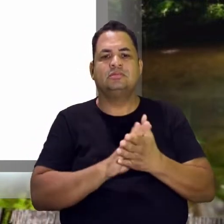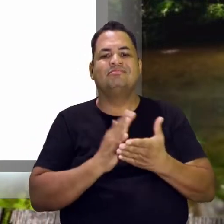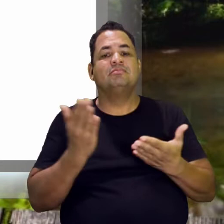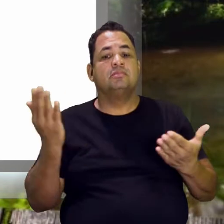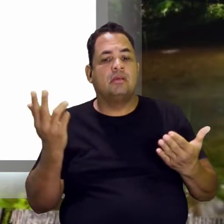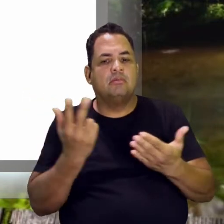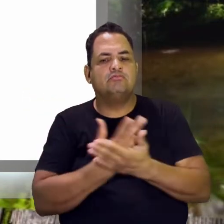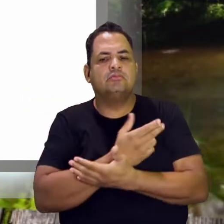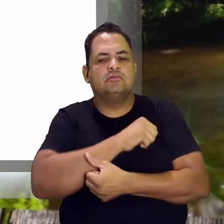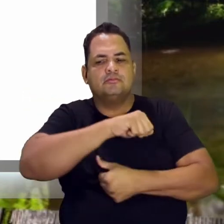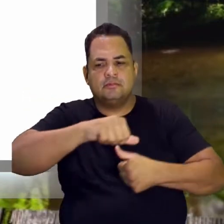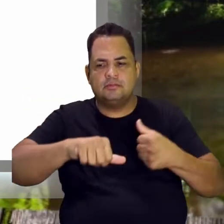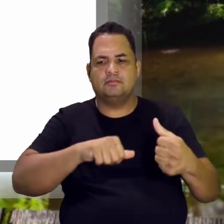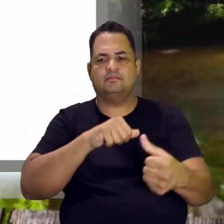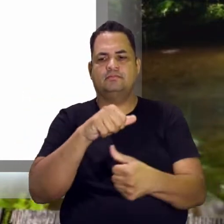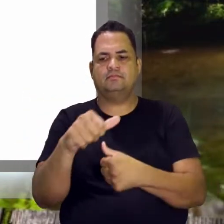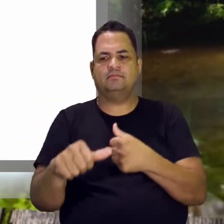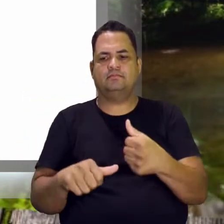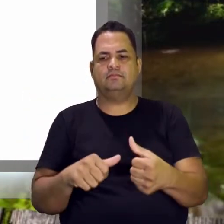sofrendo modificações.